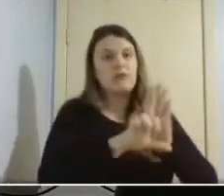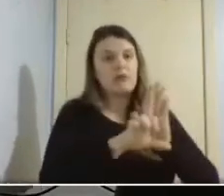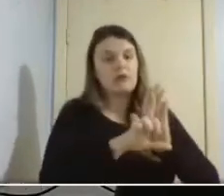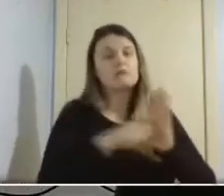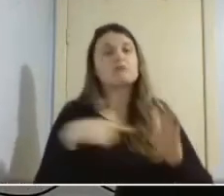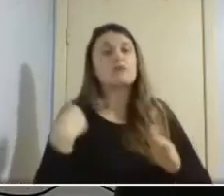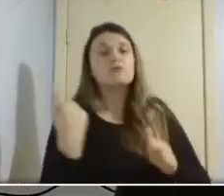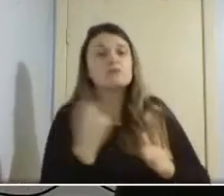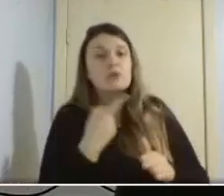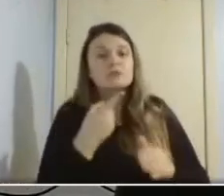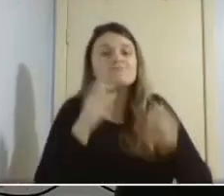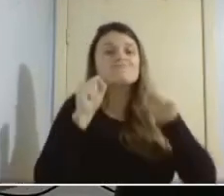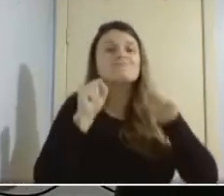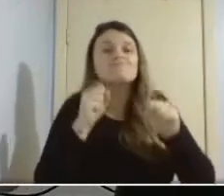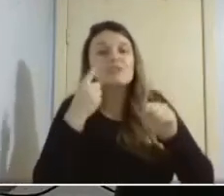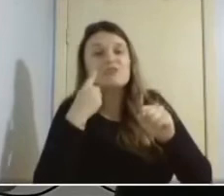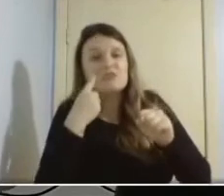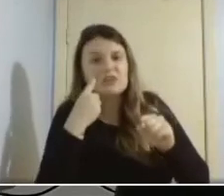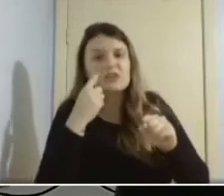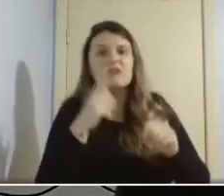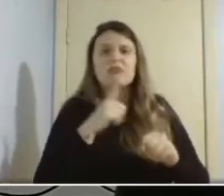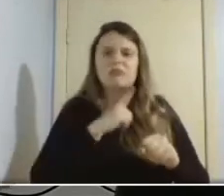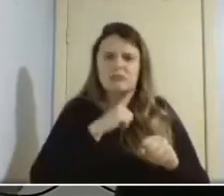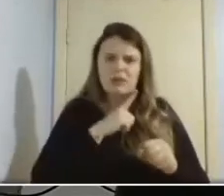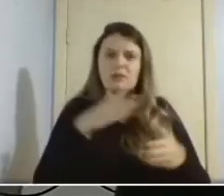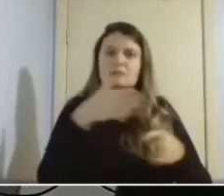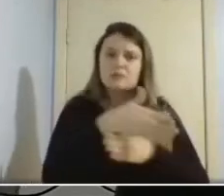que tivesse uma participação do Sebrae,